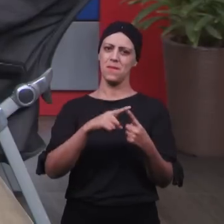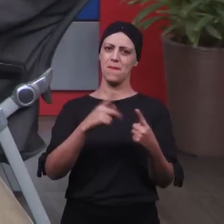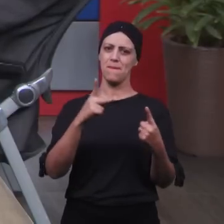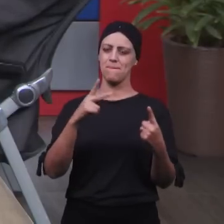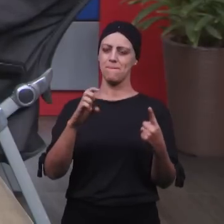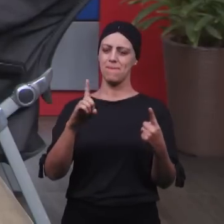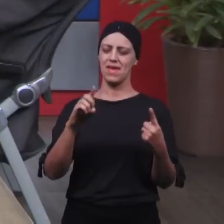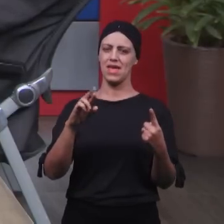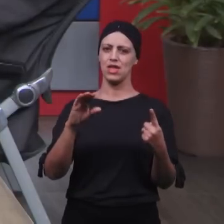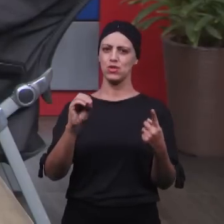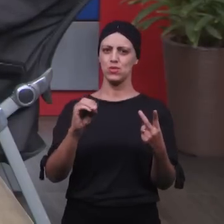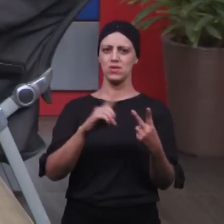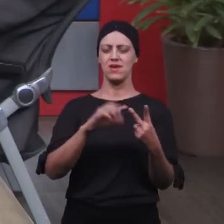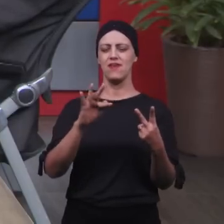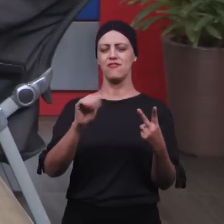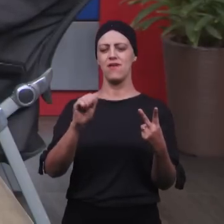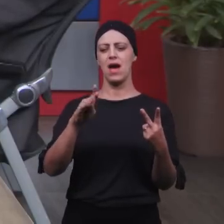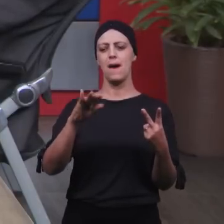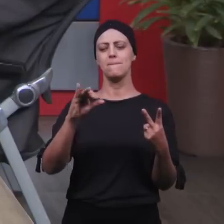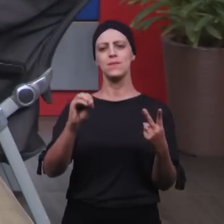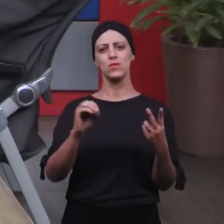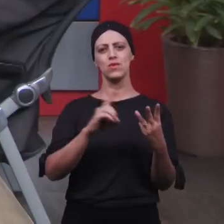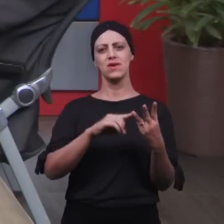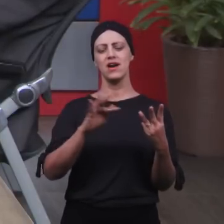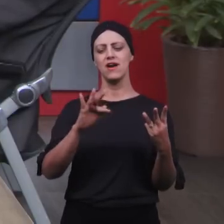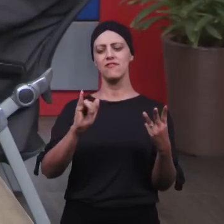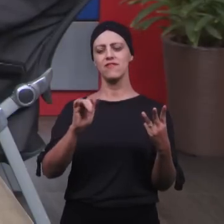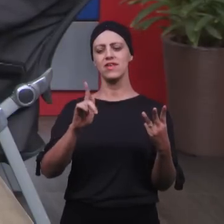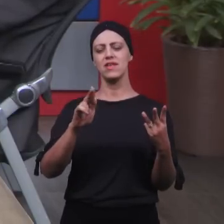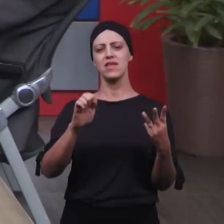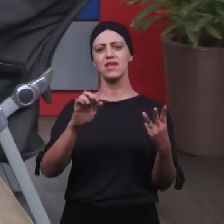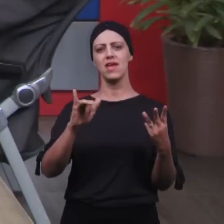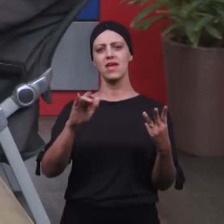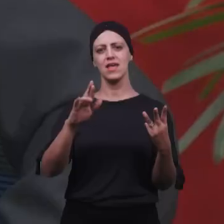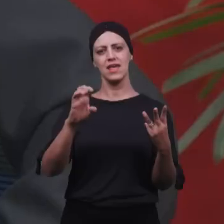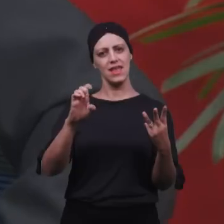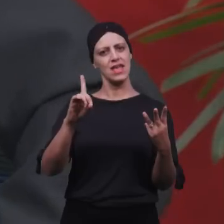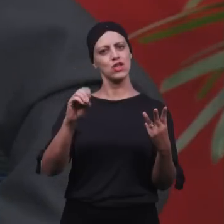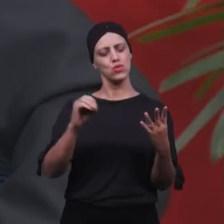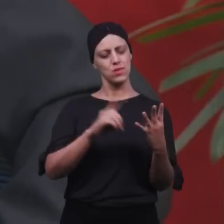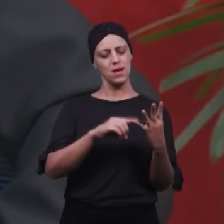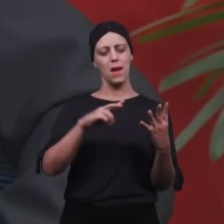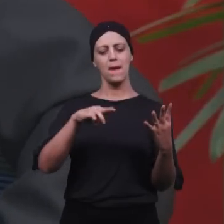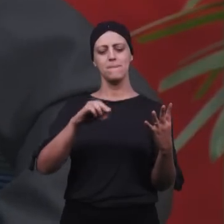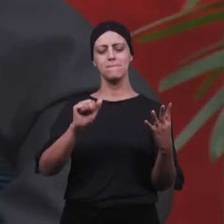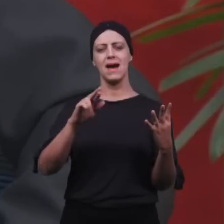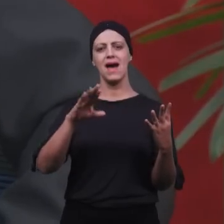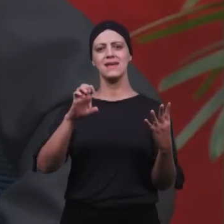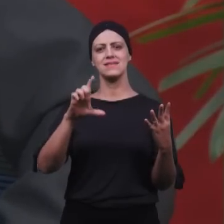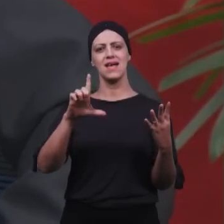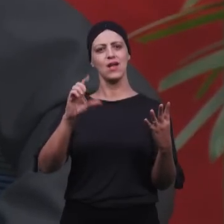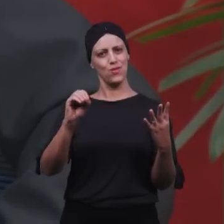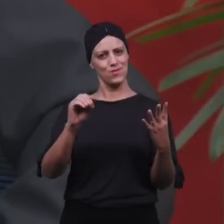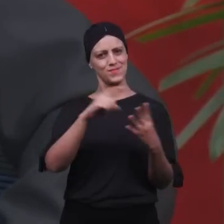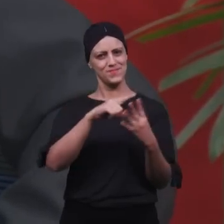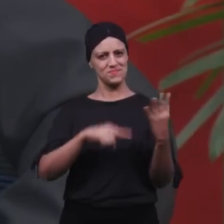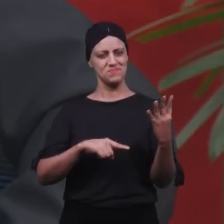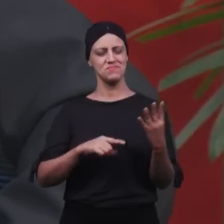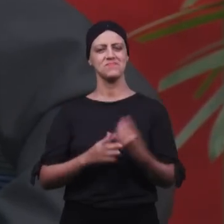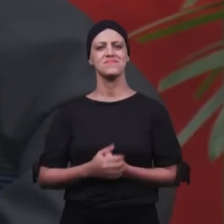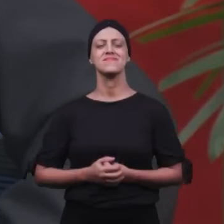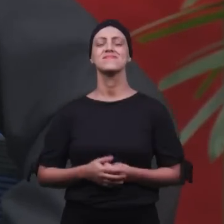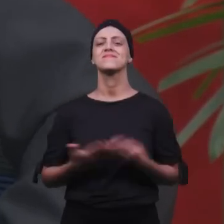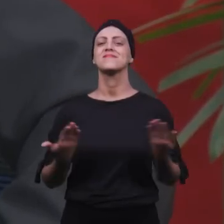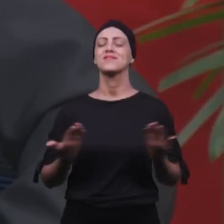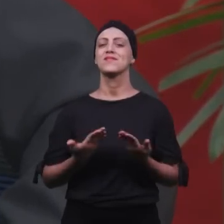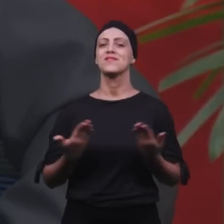pastor Fábio, pastor Figueiredo, pastor Marcelo, e até nós queremos dizer hoje, os